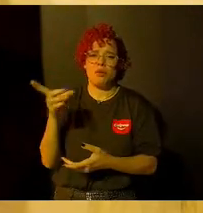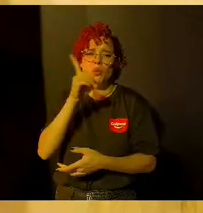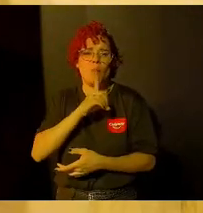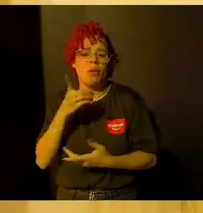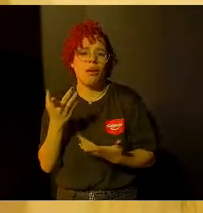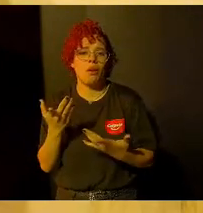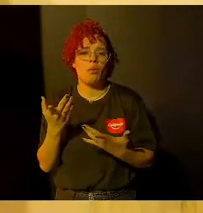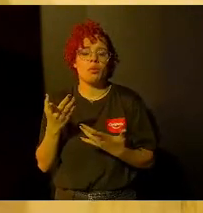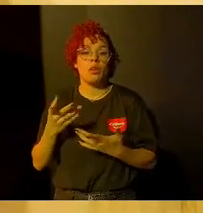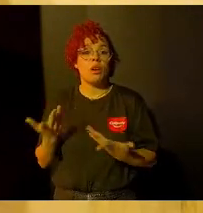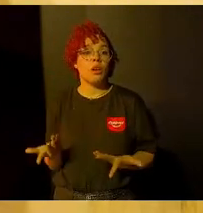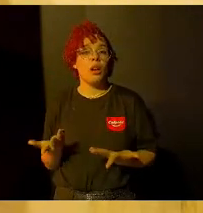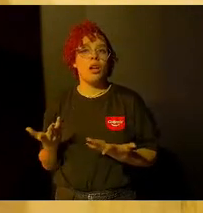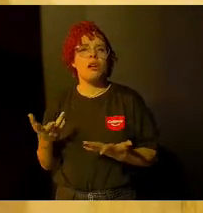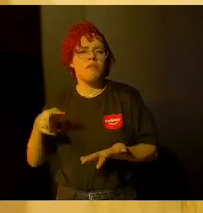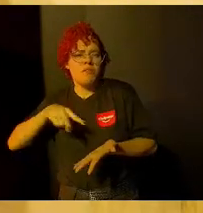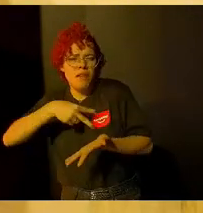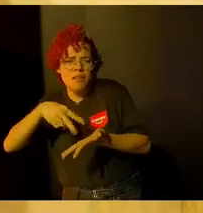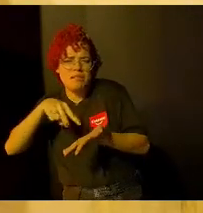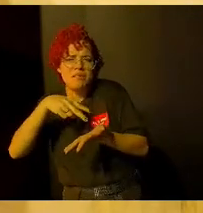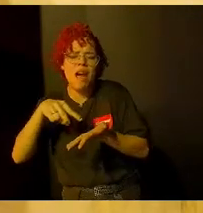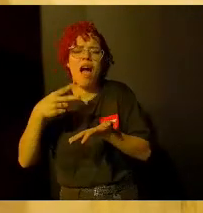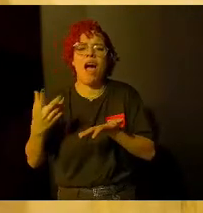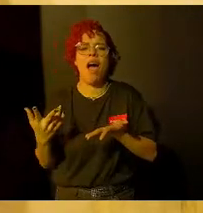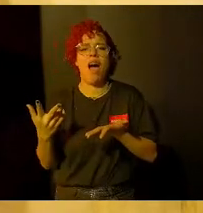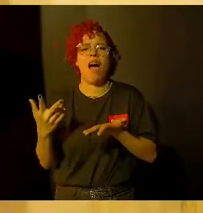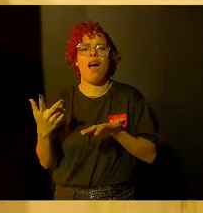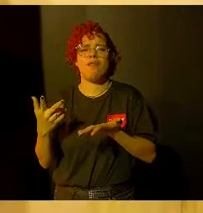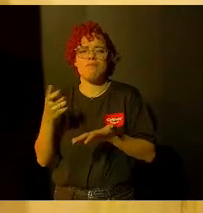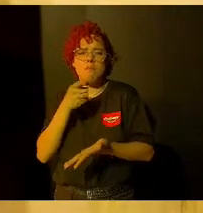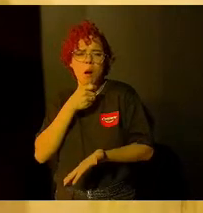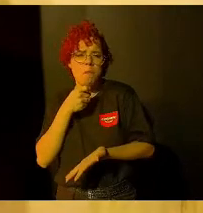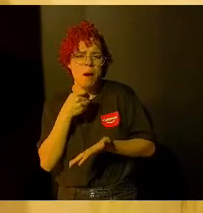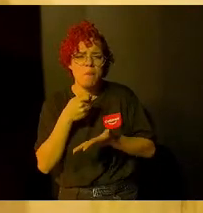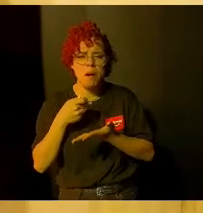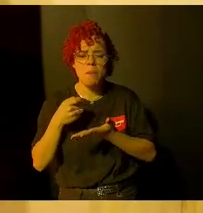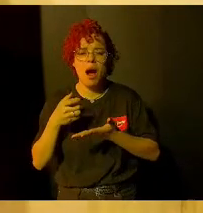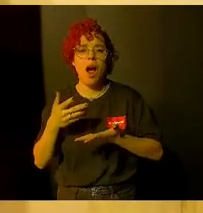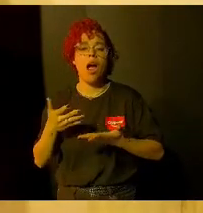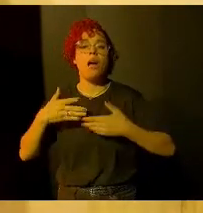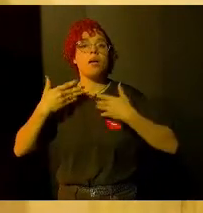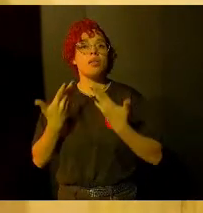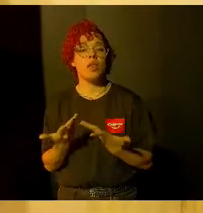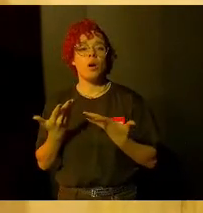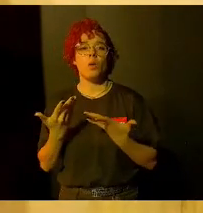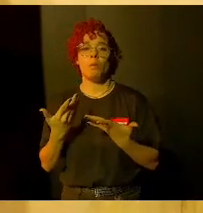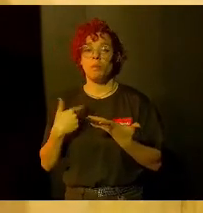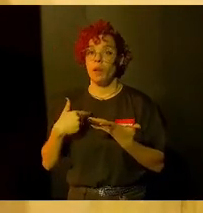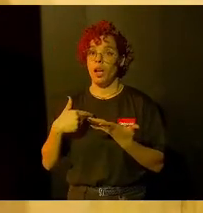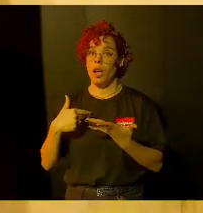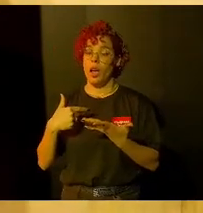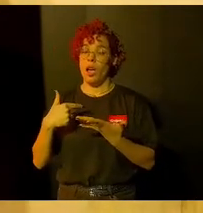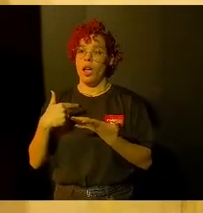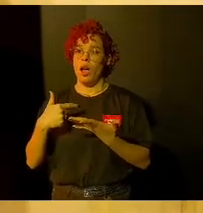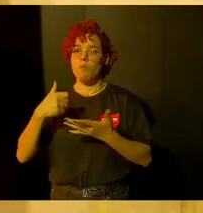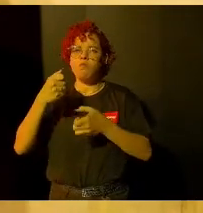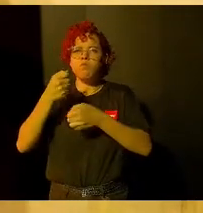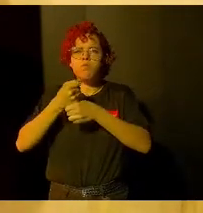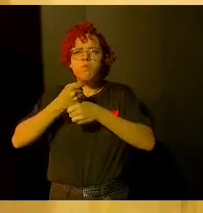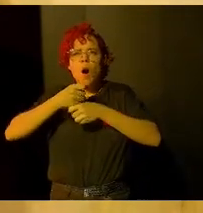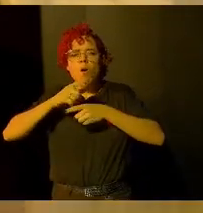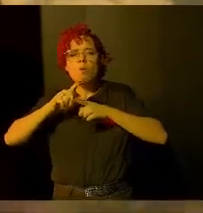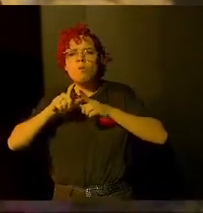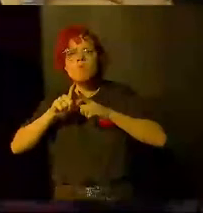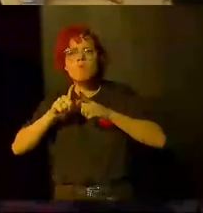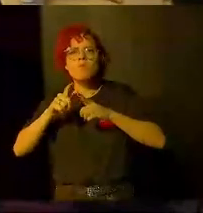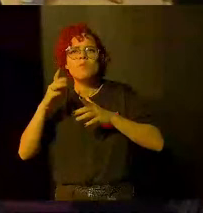era um pé de valsa se amigou dos cantores da época né então é construir um pouco porque